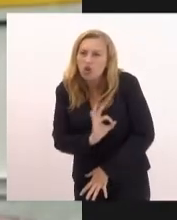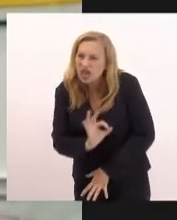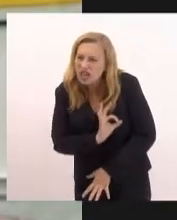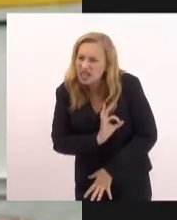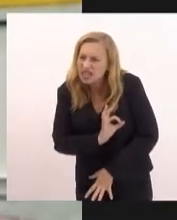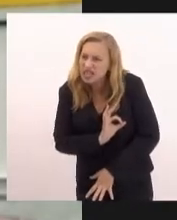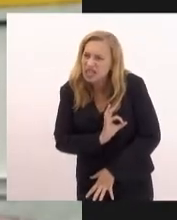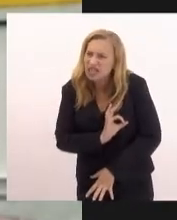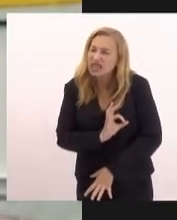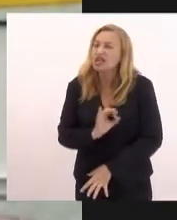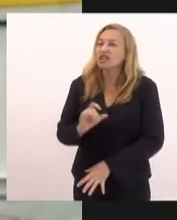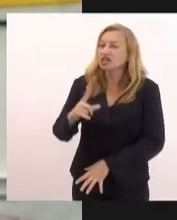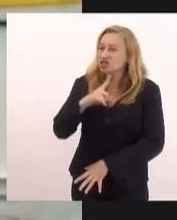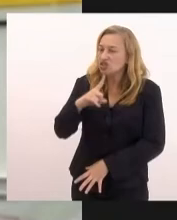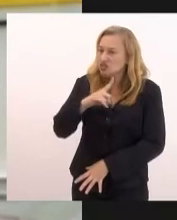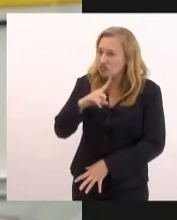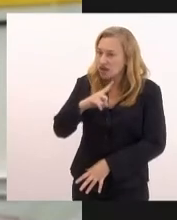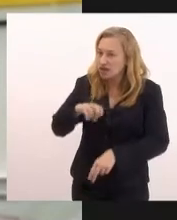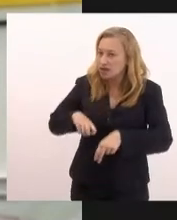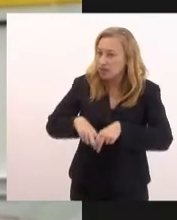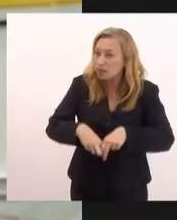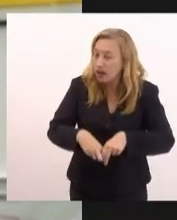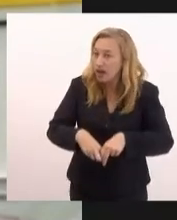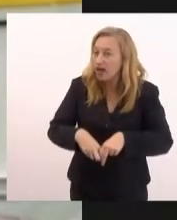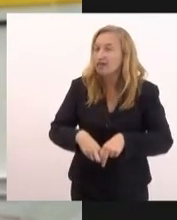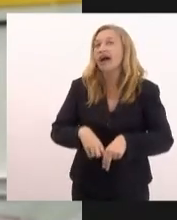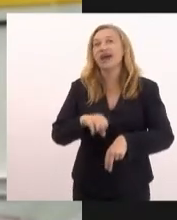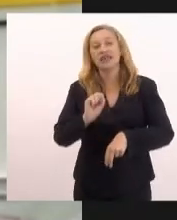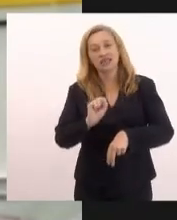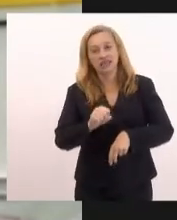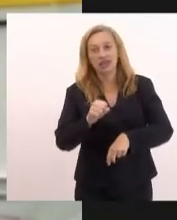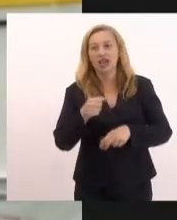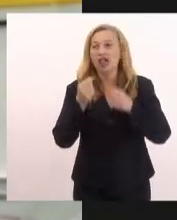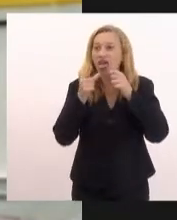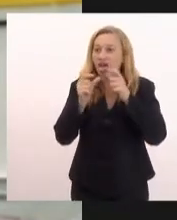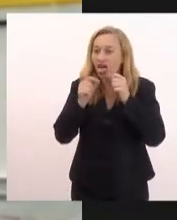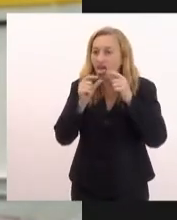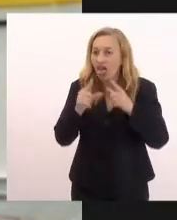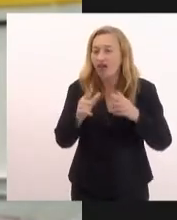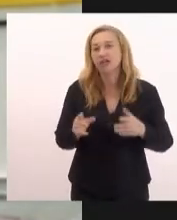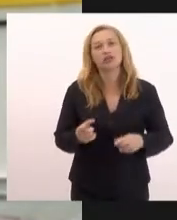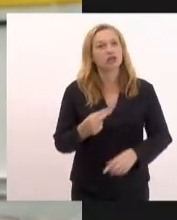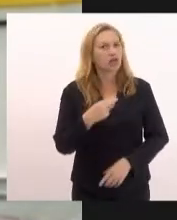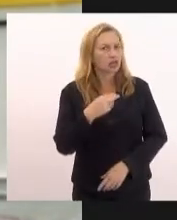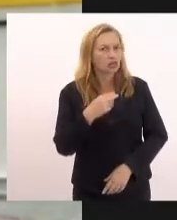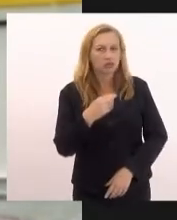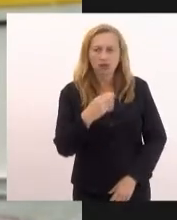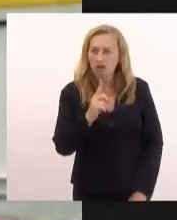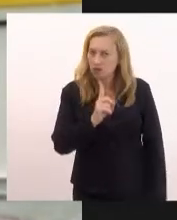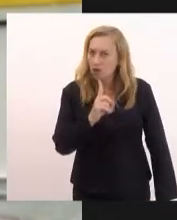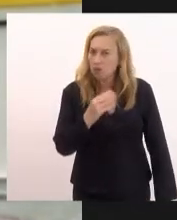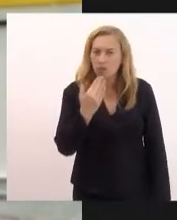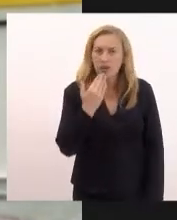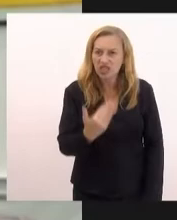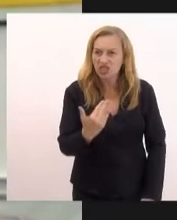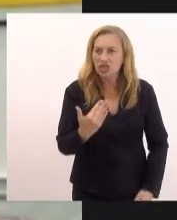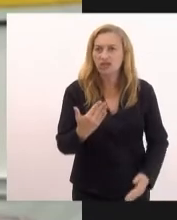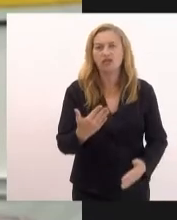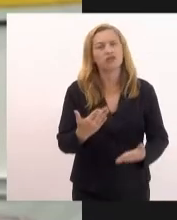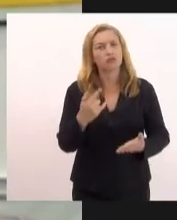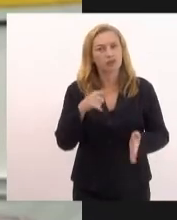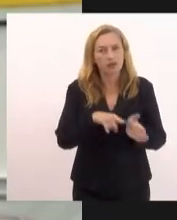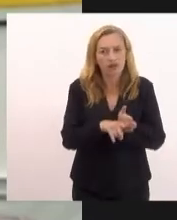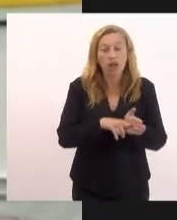Maré, essa turma estava fazendo o escarcéu que fazem sempre. Então, não vou pedir verificação, mas faço questão